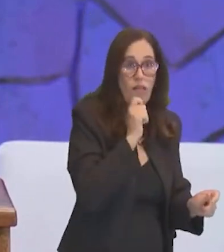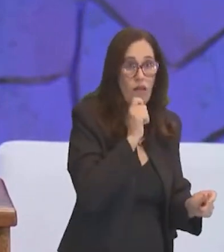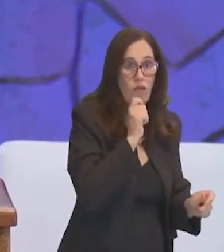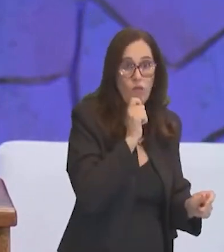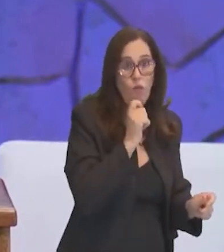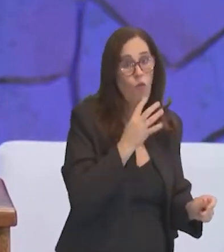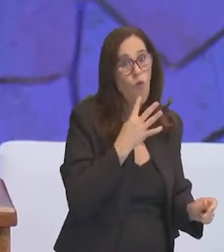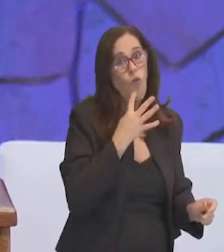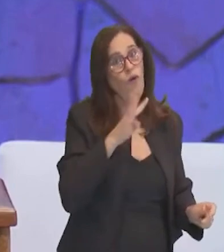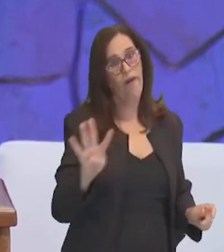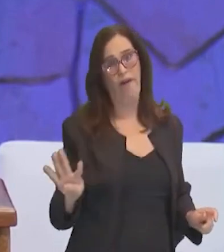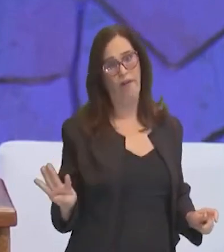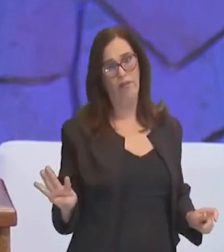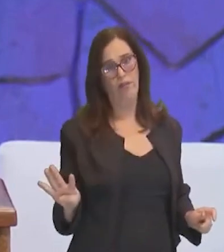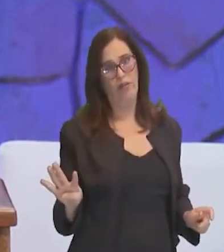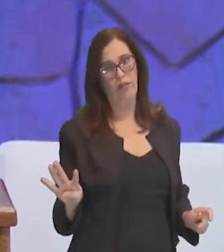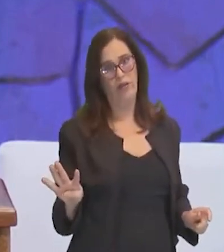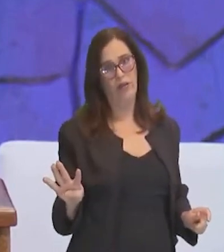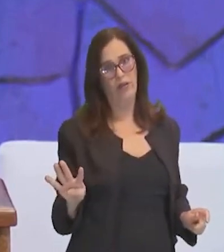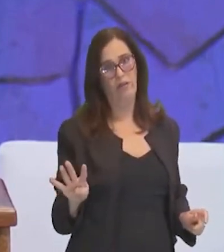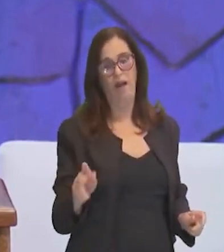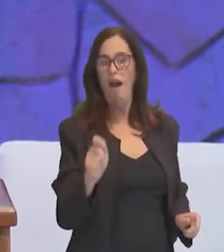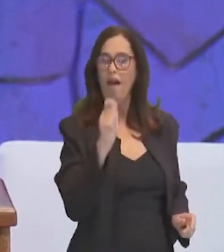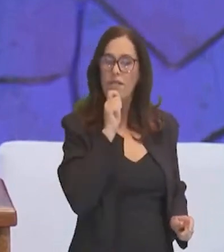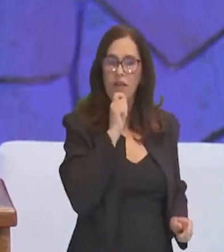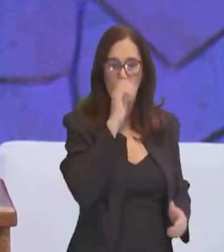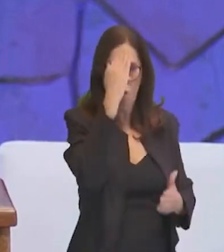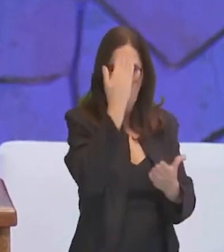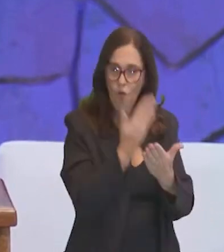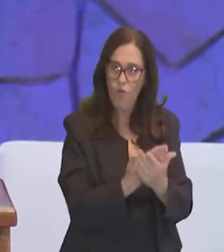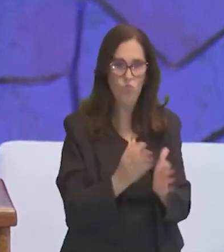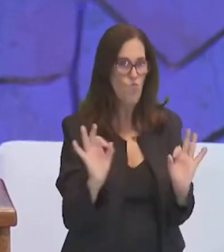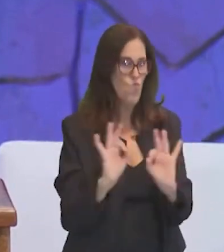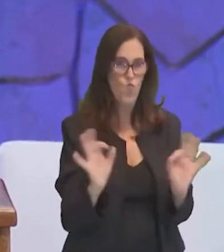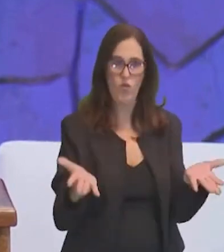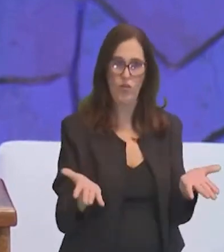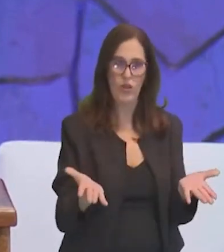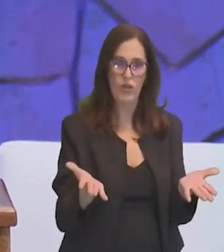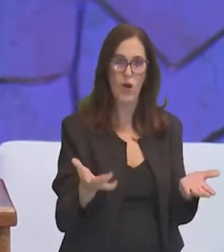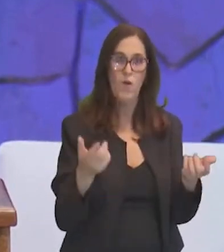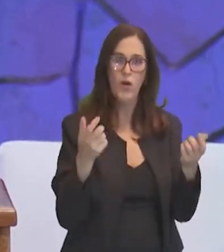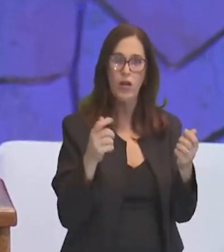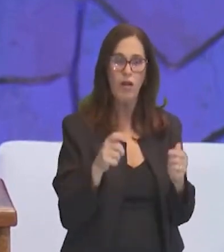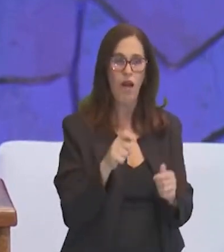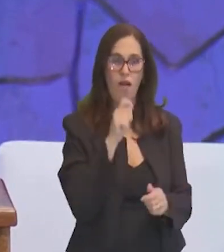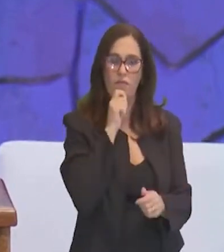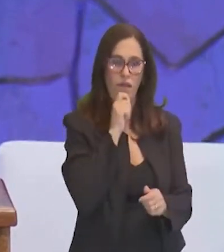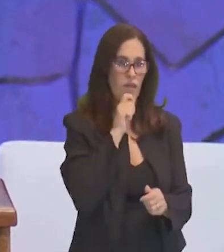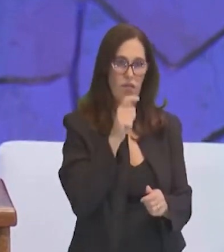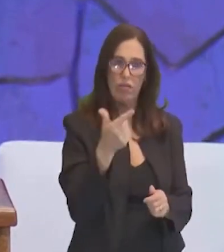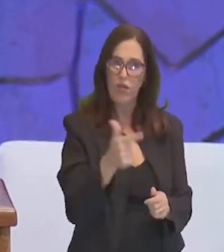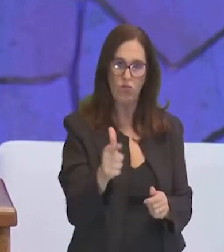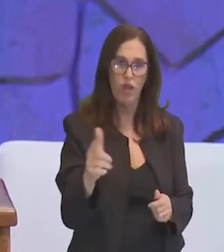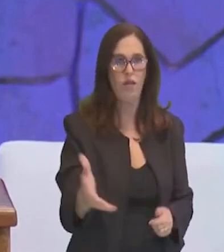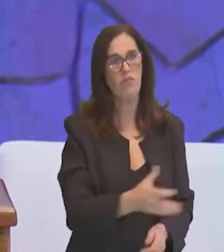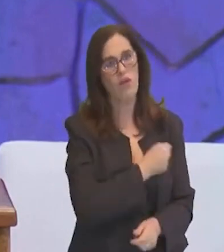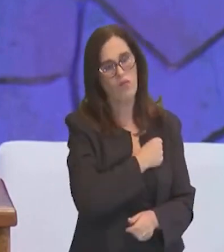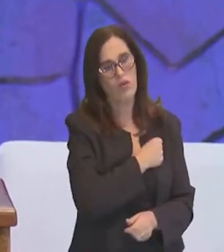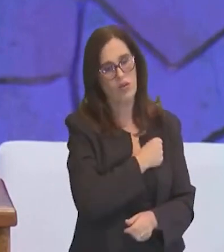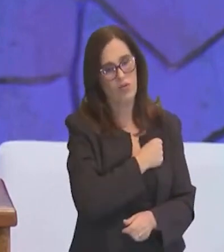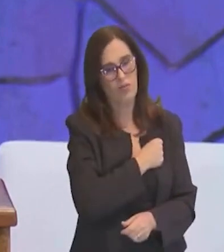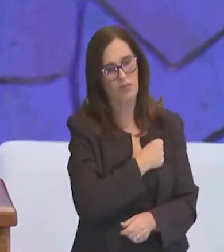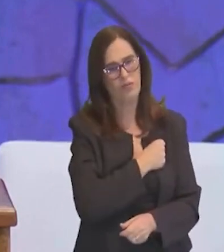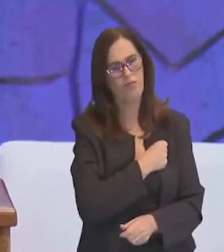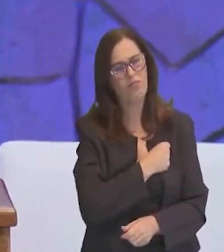quem ainda não creu, aqueles que ainda não sabem. Qual foi a última vez